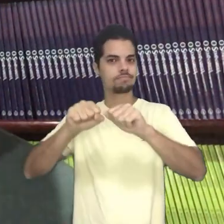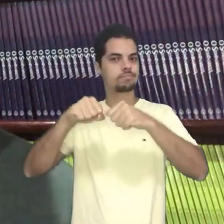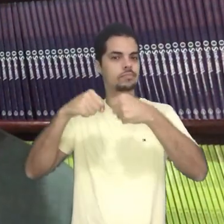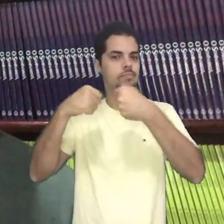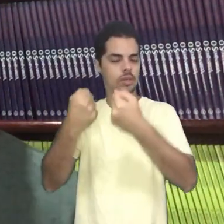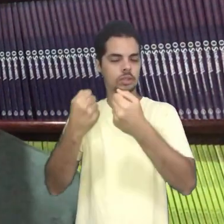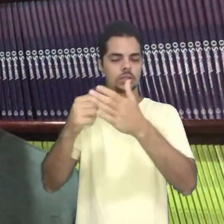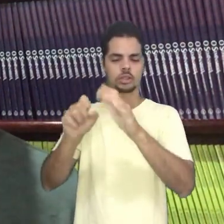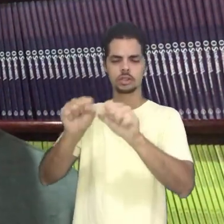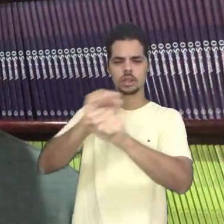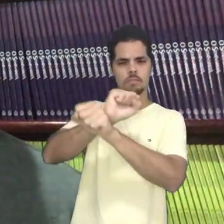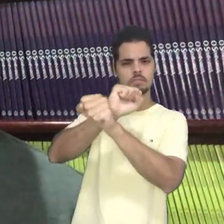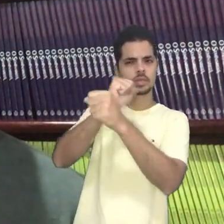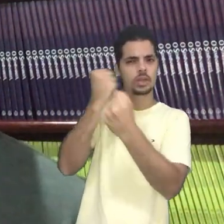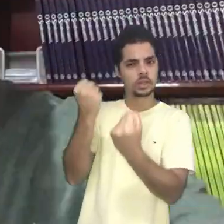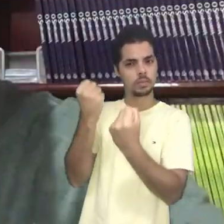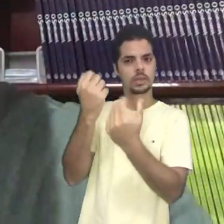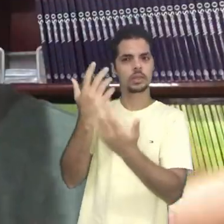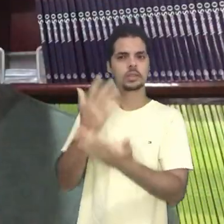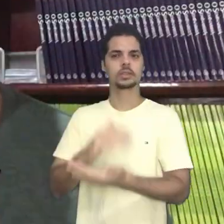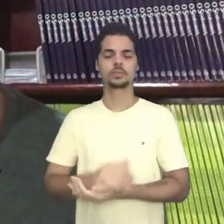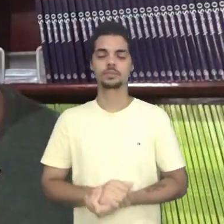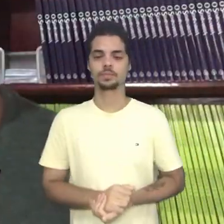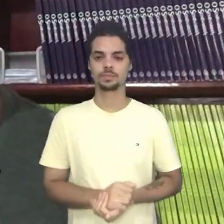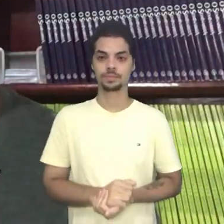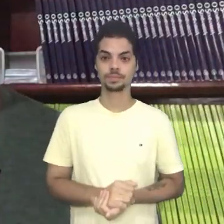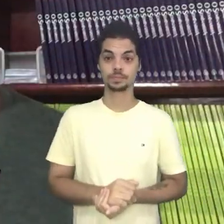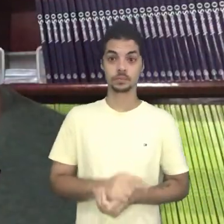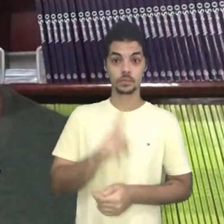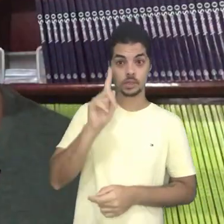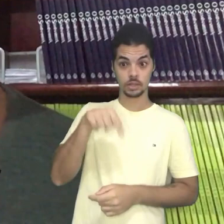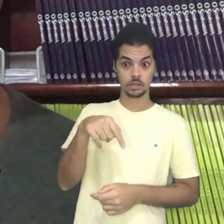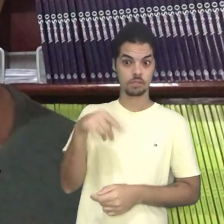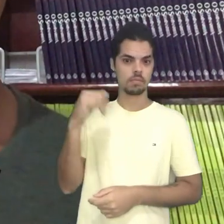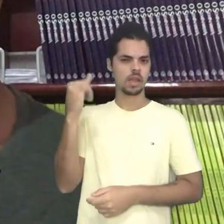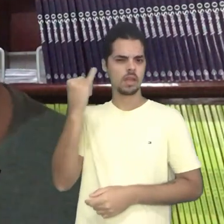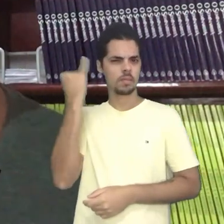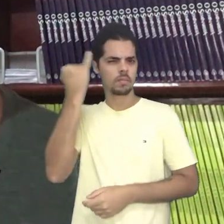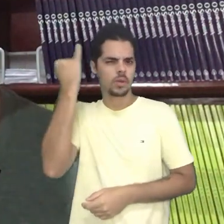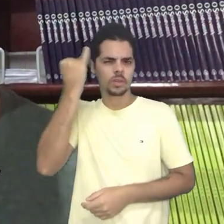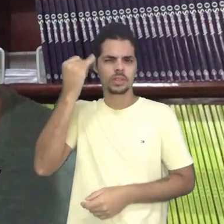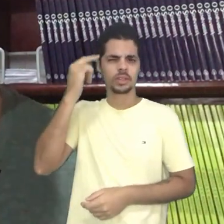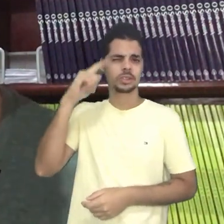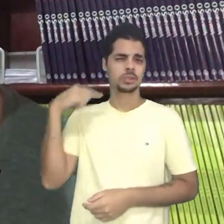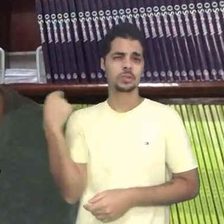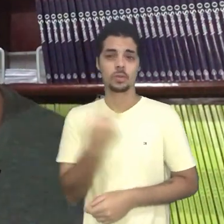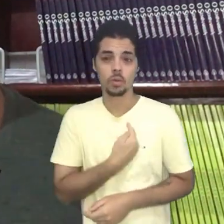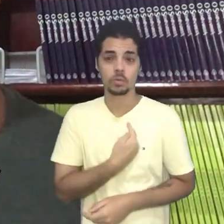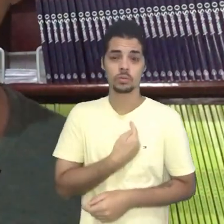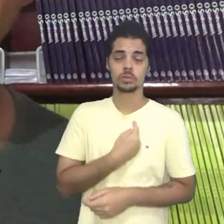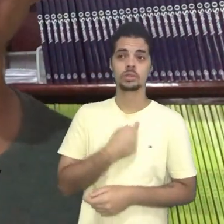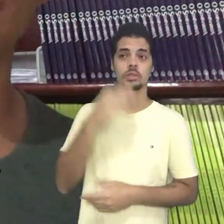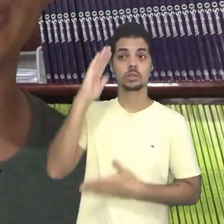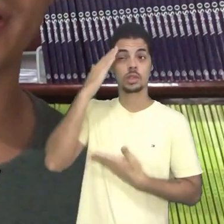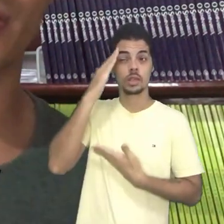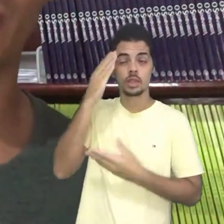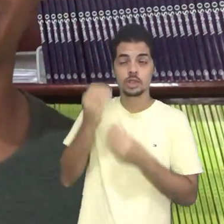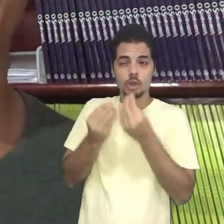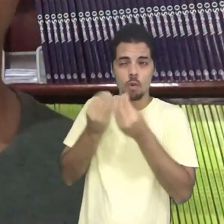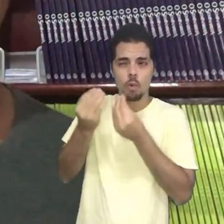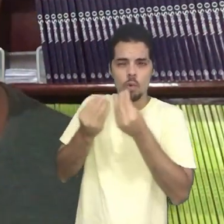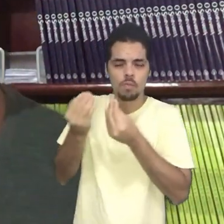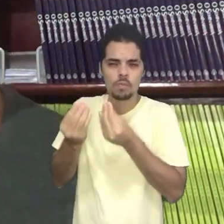em violentas erupções. Assim, é importante compreender que a independência do